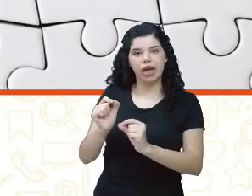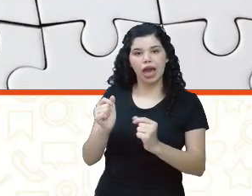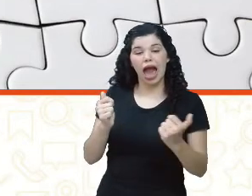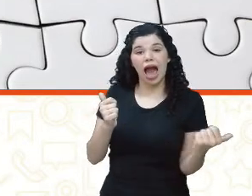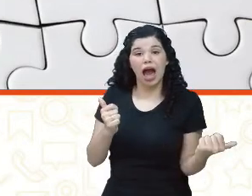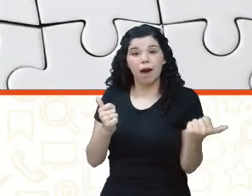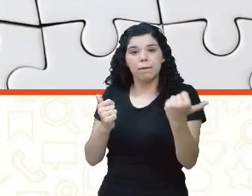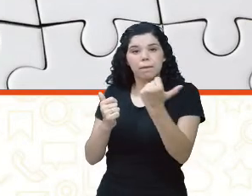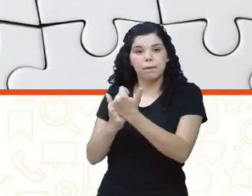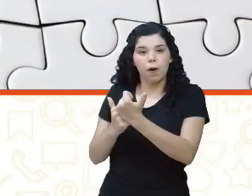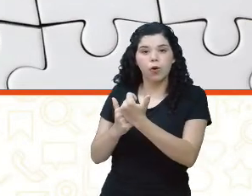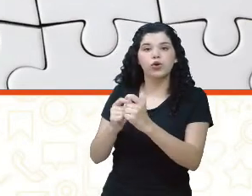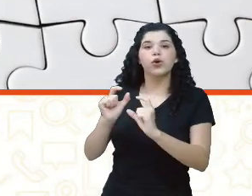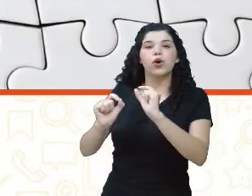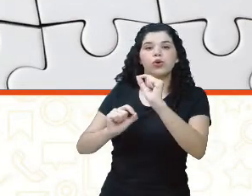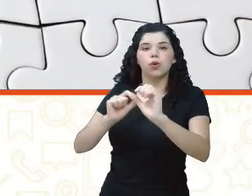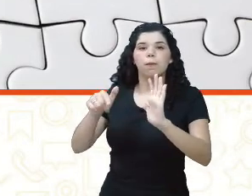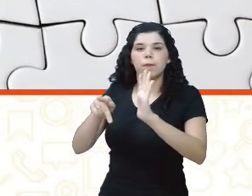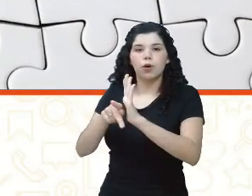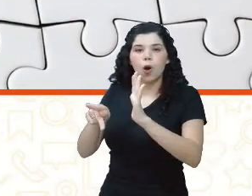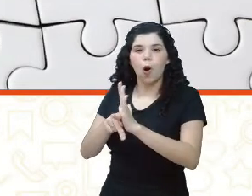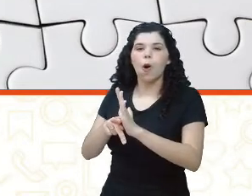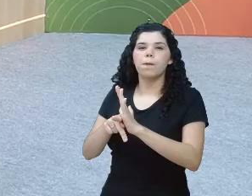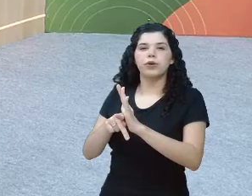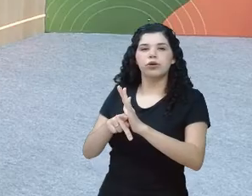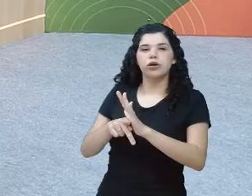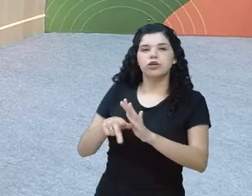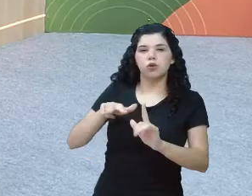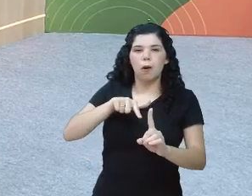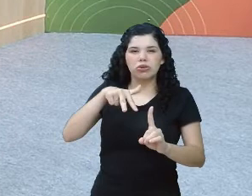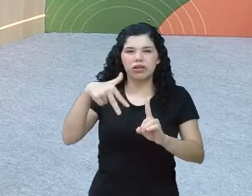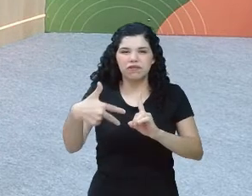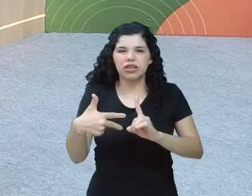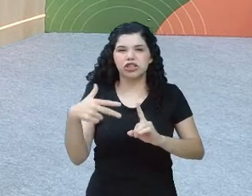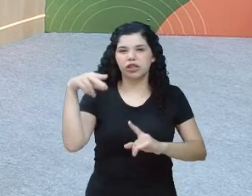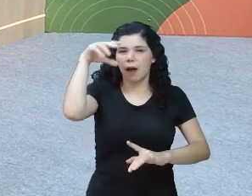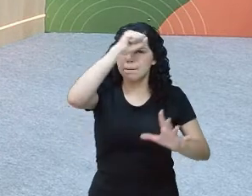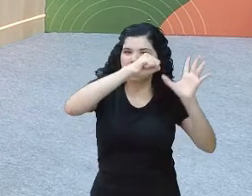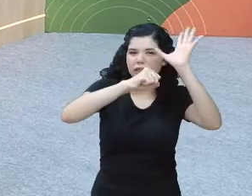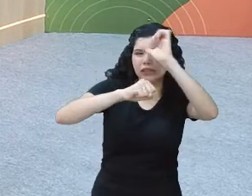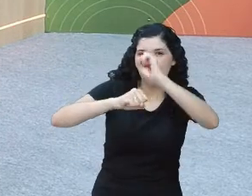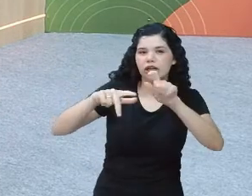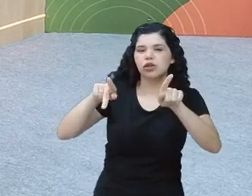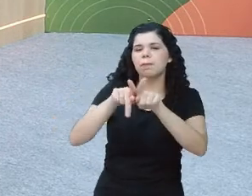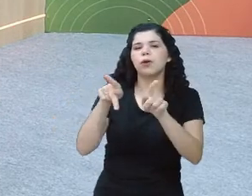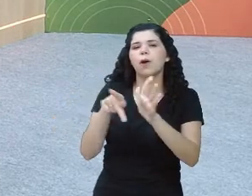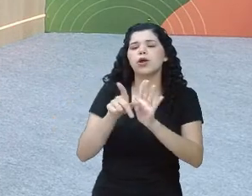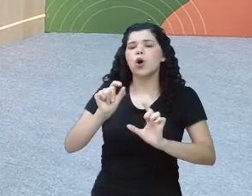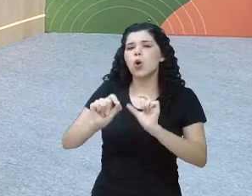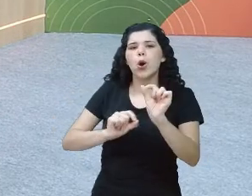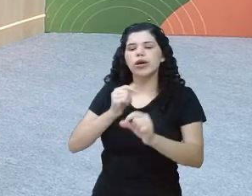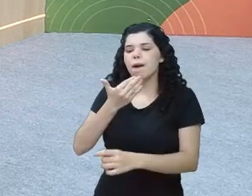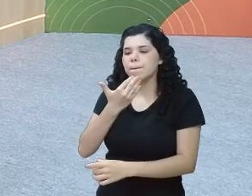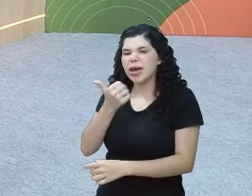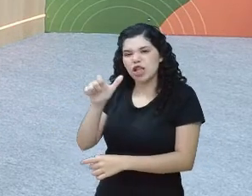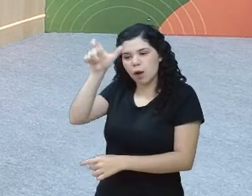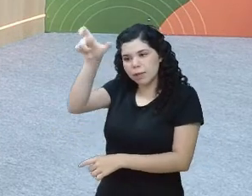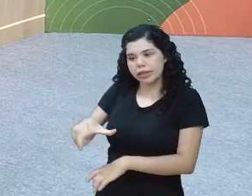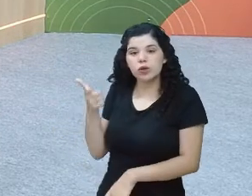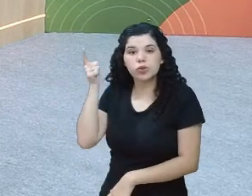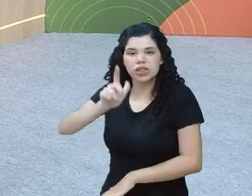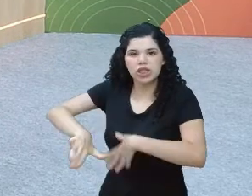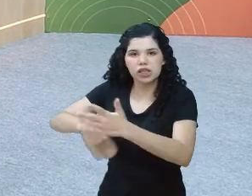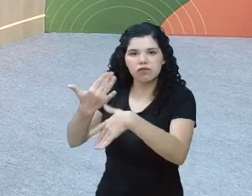dos professores, do que ele traz da academia, não é? Esses olhares do que é melhor para esse estudante